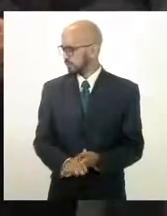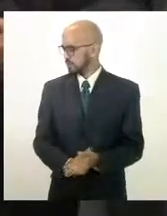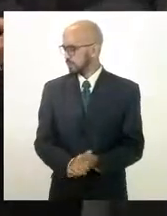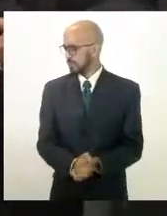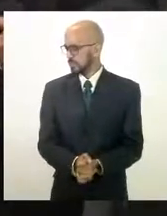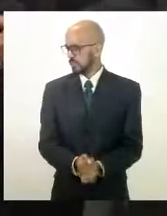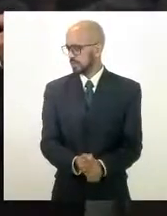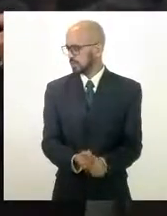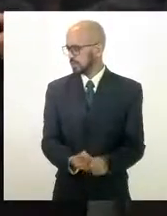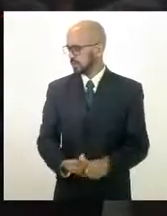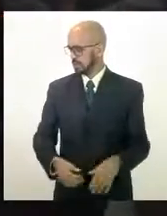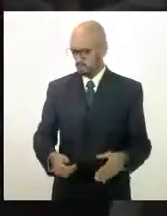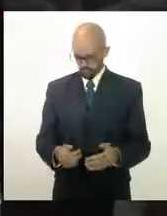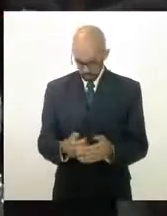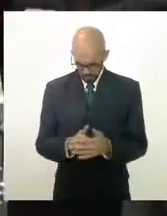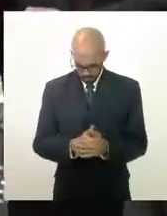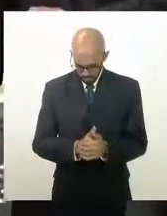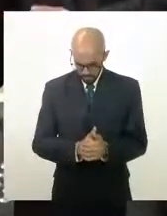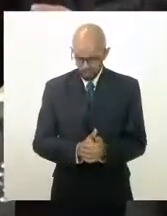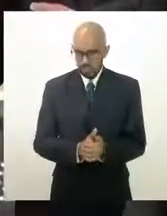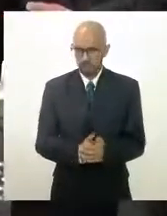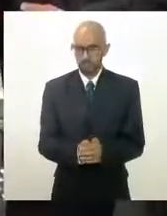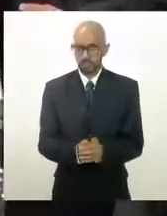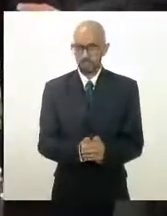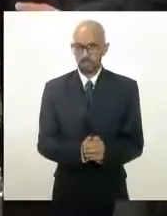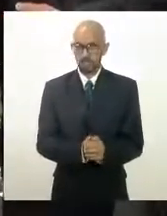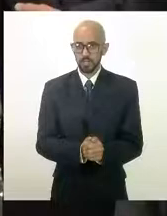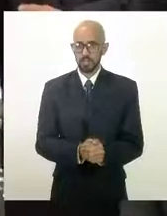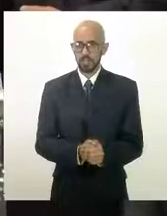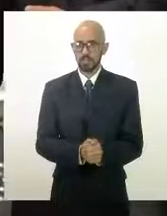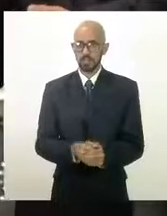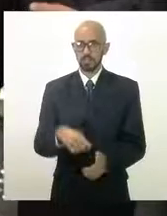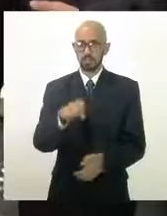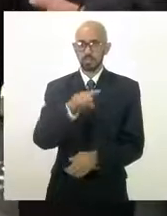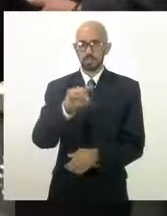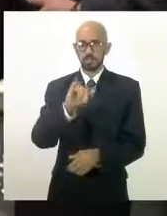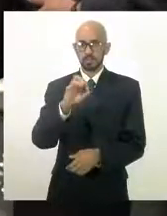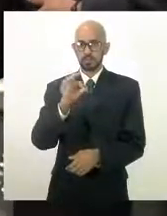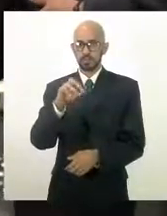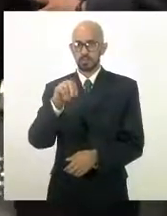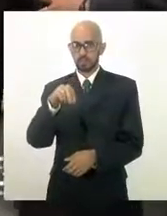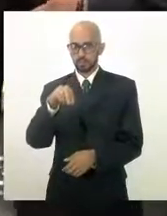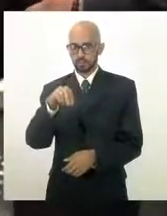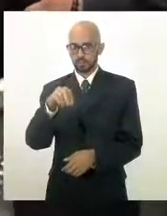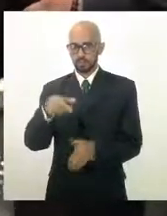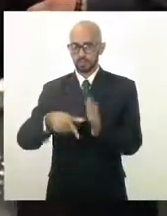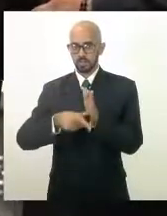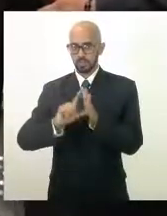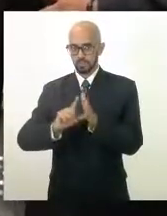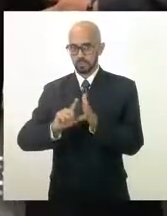Deputada, como é que vai? O Zito estava mais cedo, não sei se ainda se encontra.